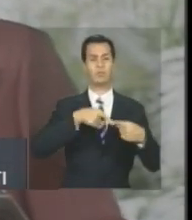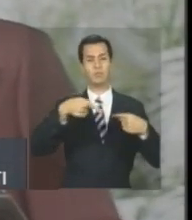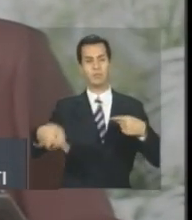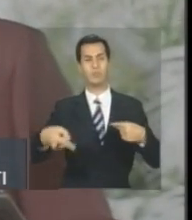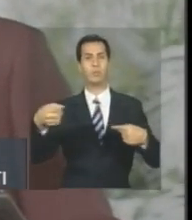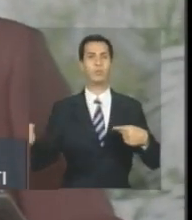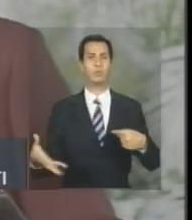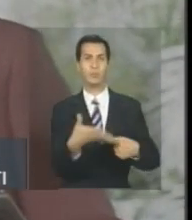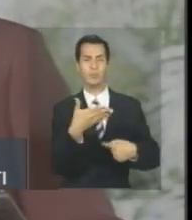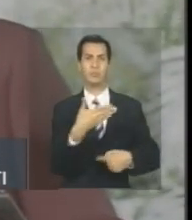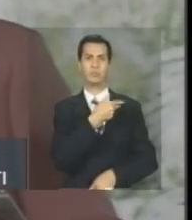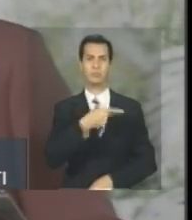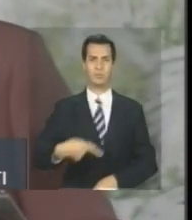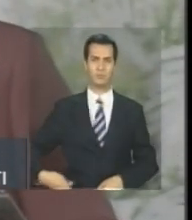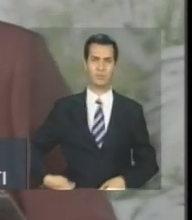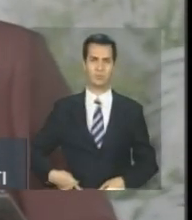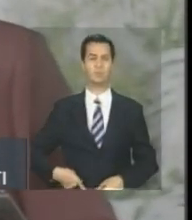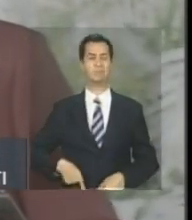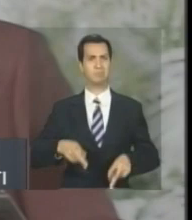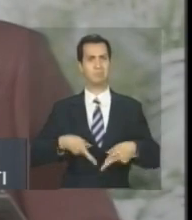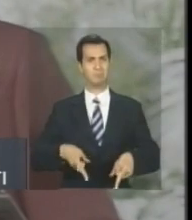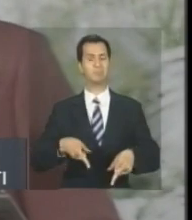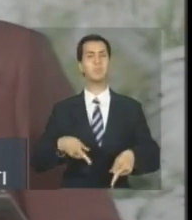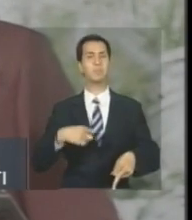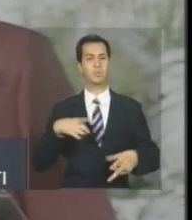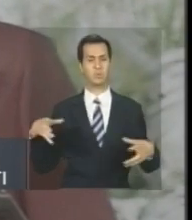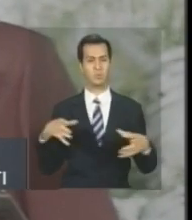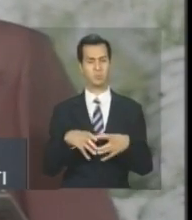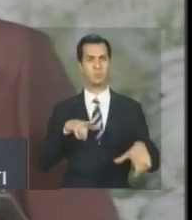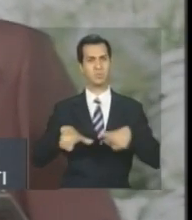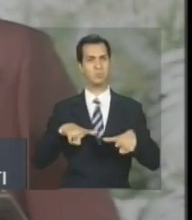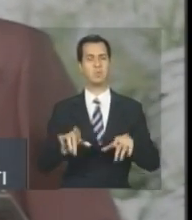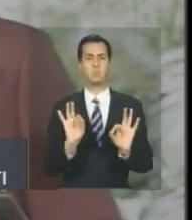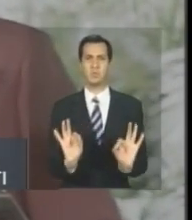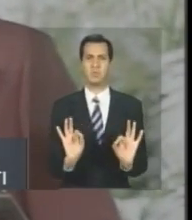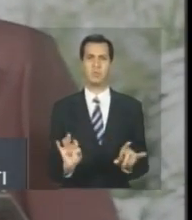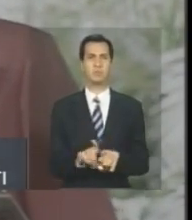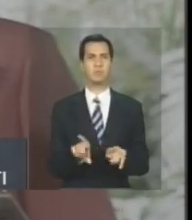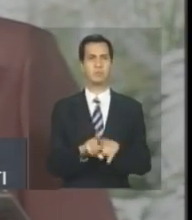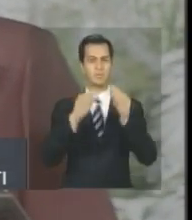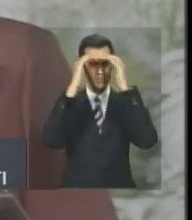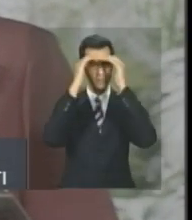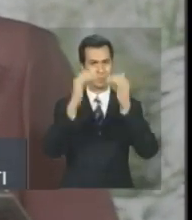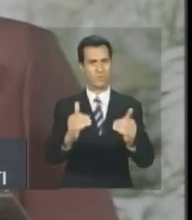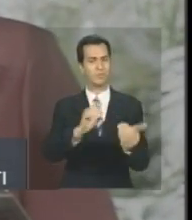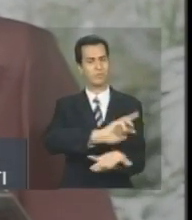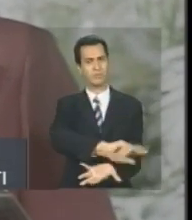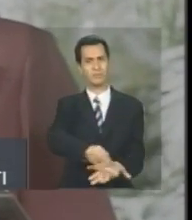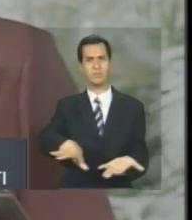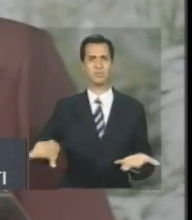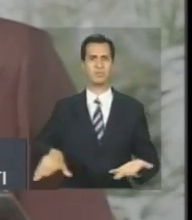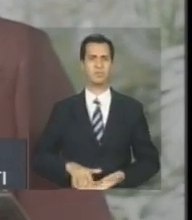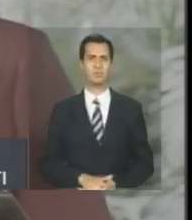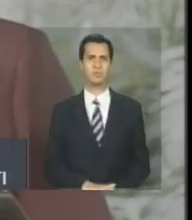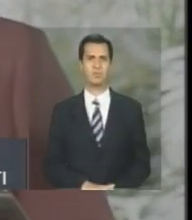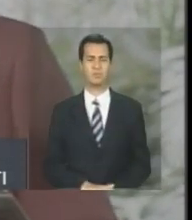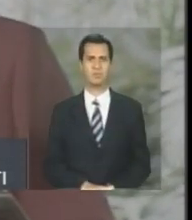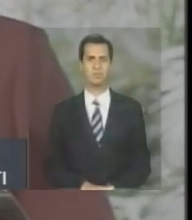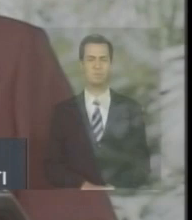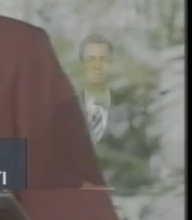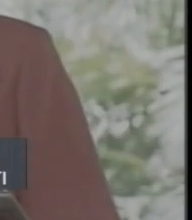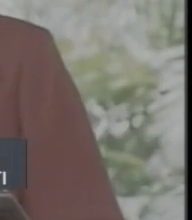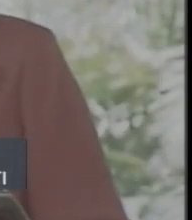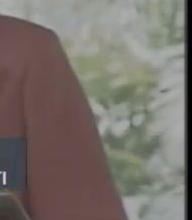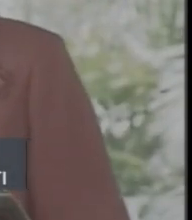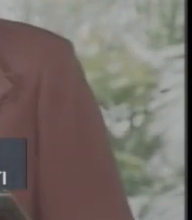governo de qualidade e em clima de respeito à diversidade. Je félicite